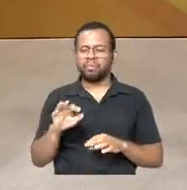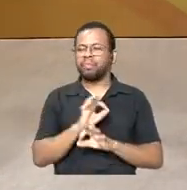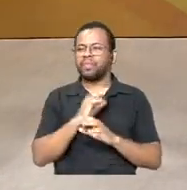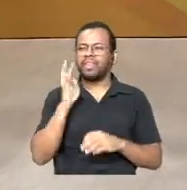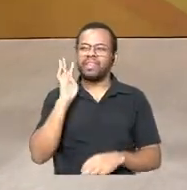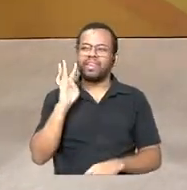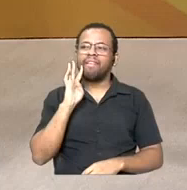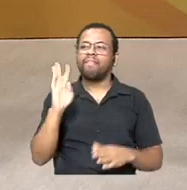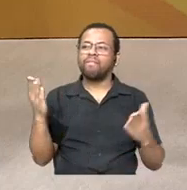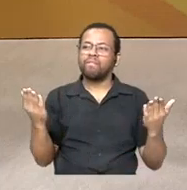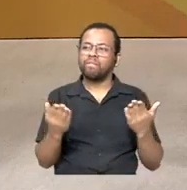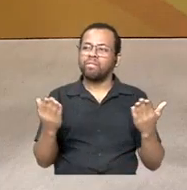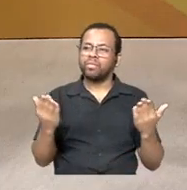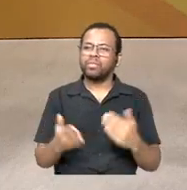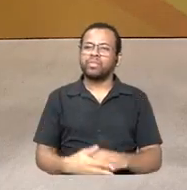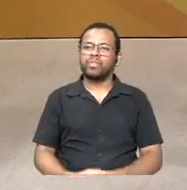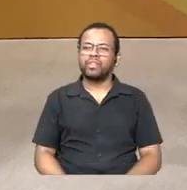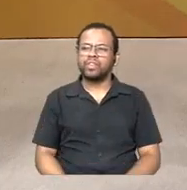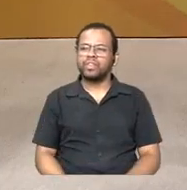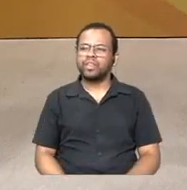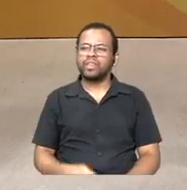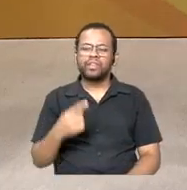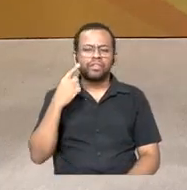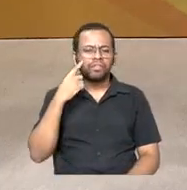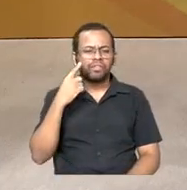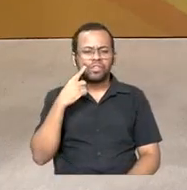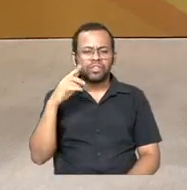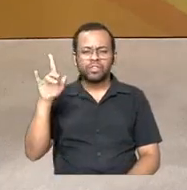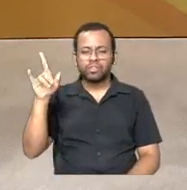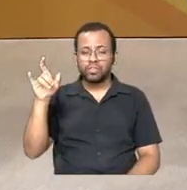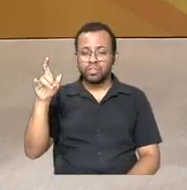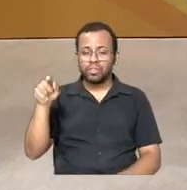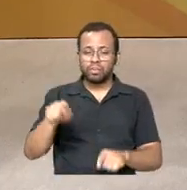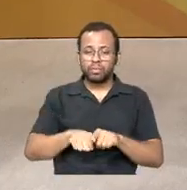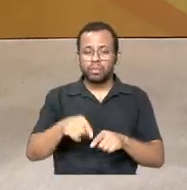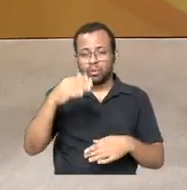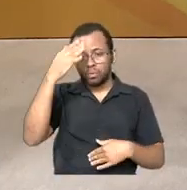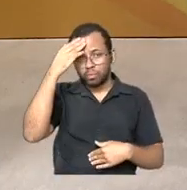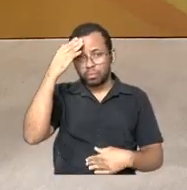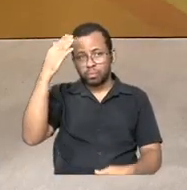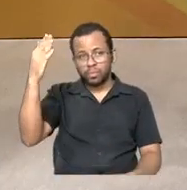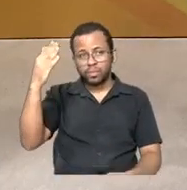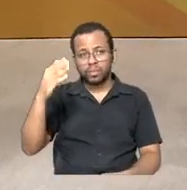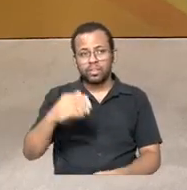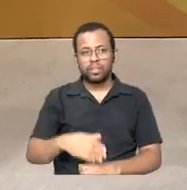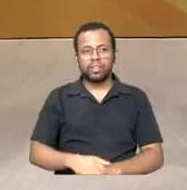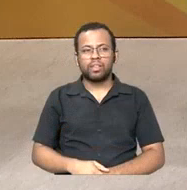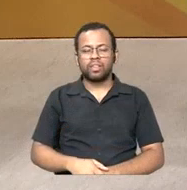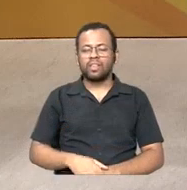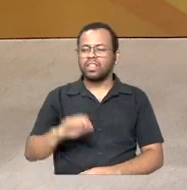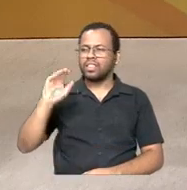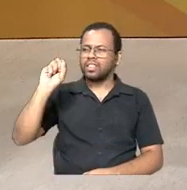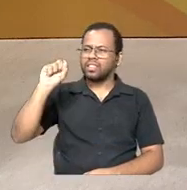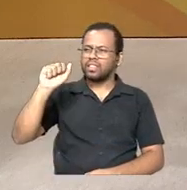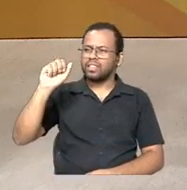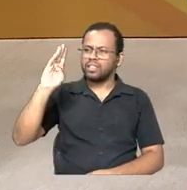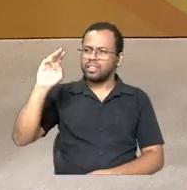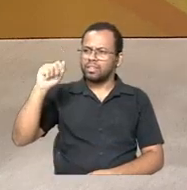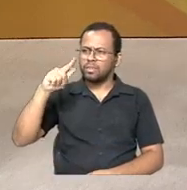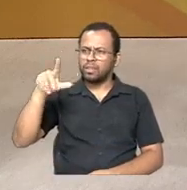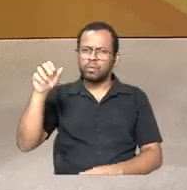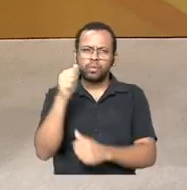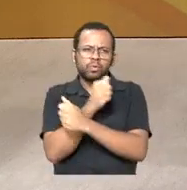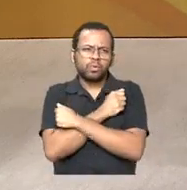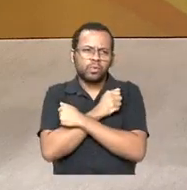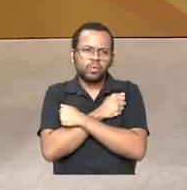e agora é o seguinte ó vai lá me seguir também tô no Instagram Obrigada Fabão ó Fábio tá tanto abraço tem o dinheiro demais não